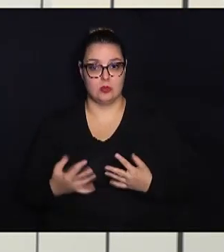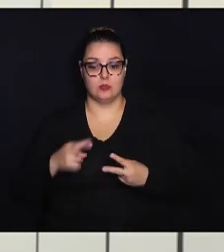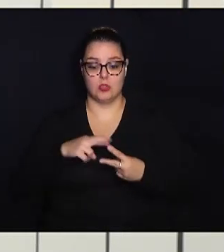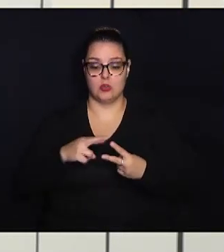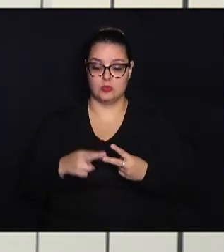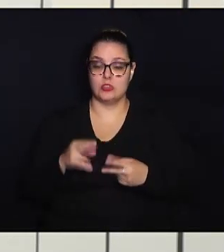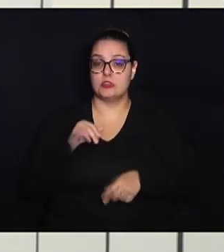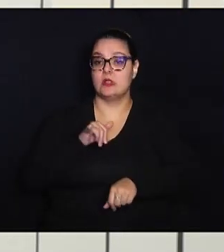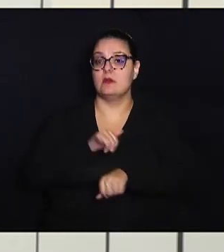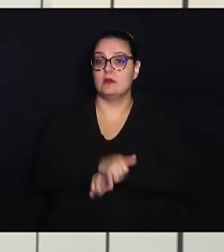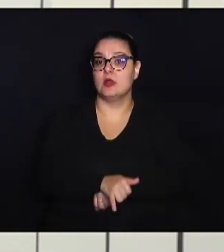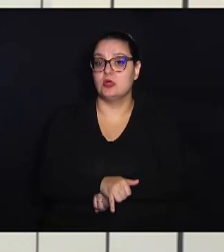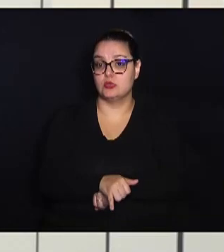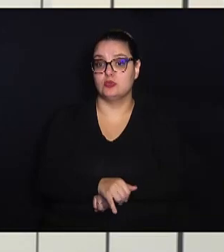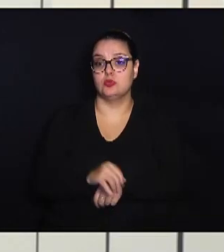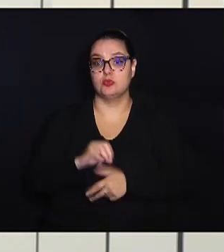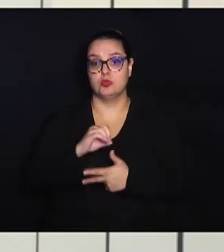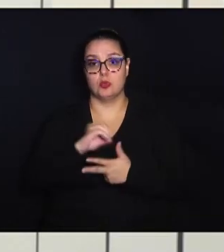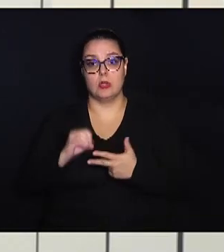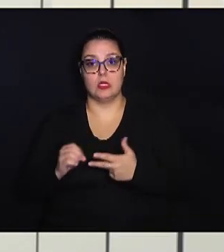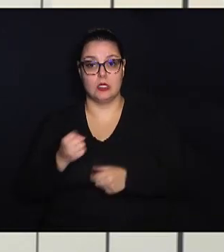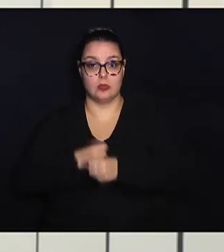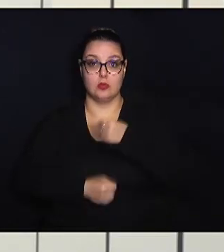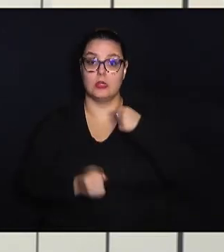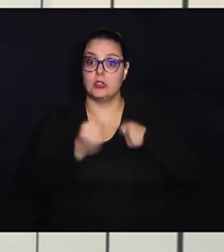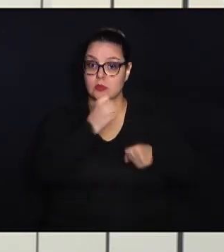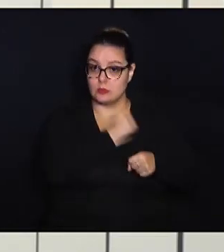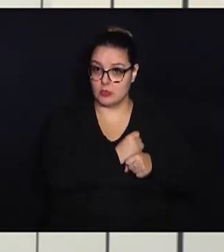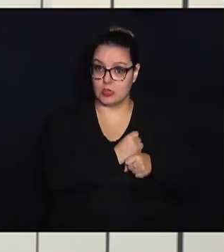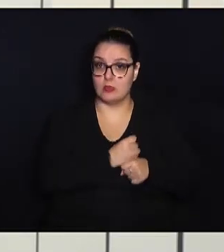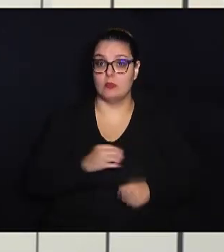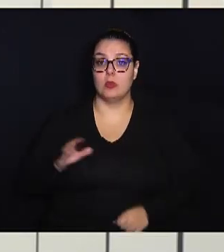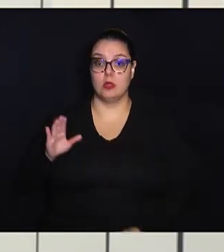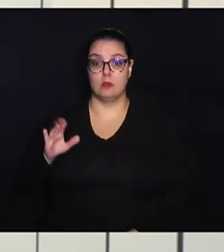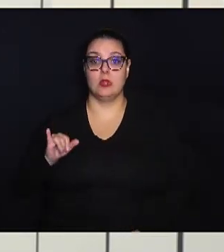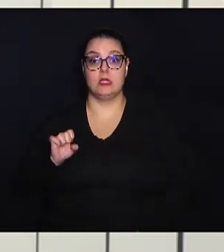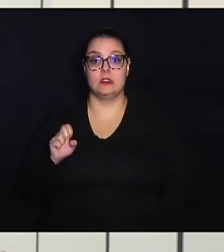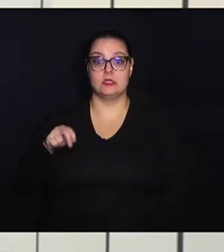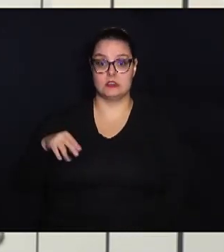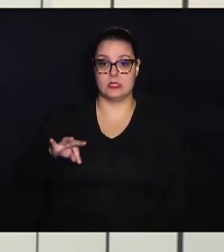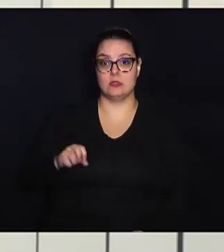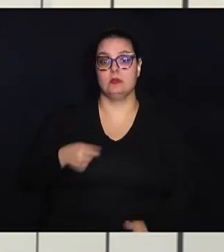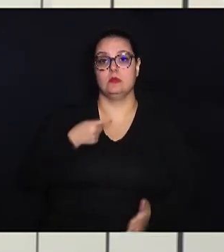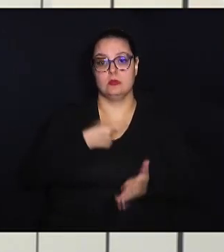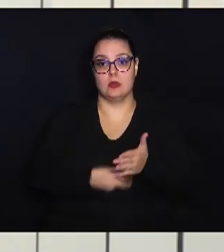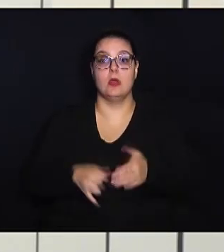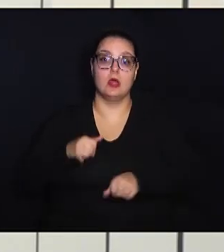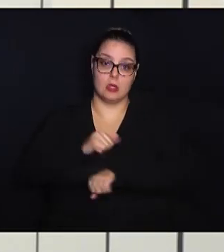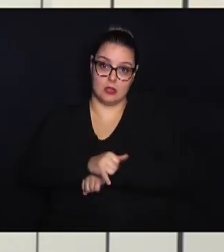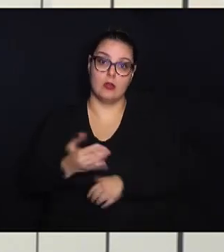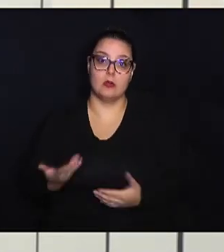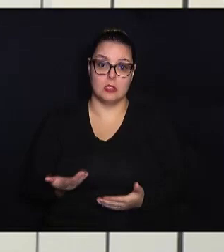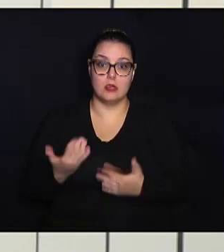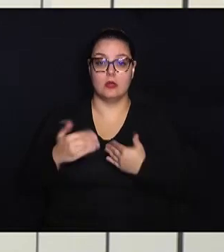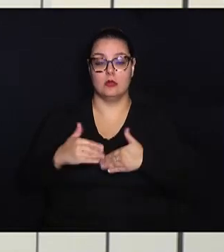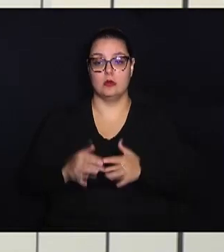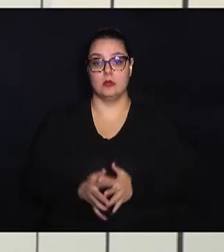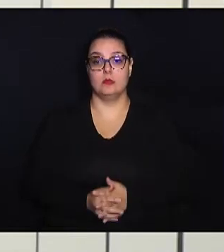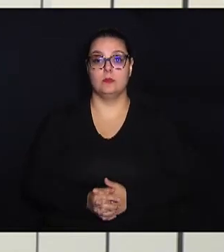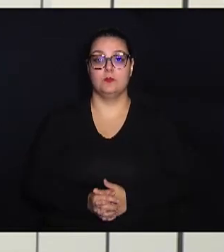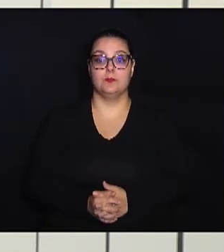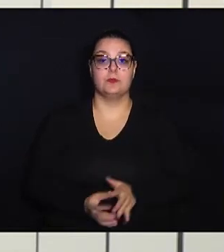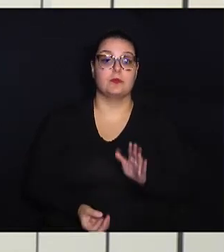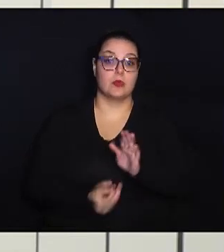ausência no Enem do ano passado para os candidatos que estavam isentos da taxa e faltaram as provas criado